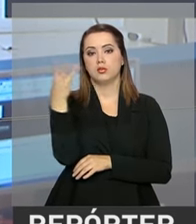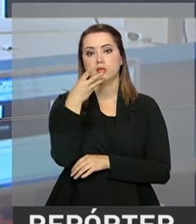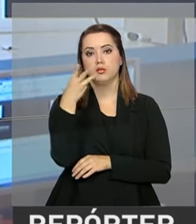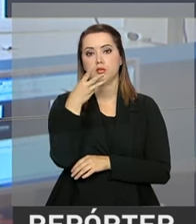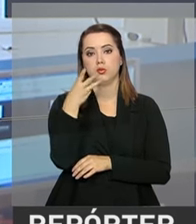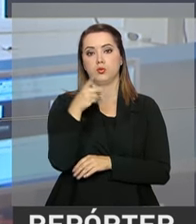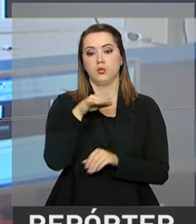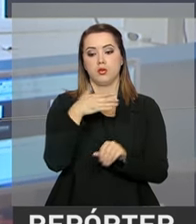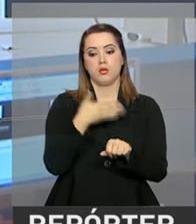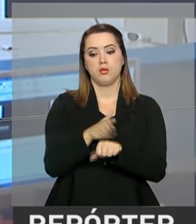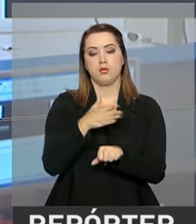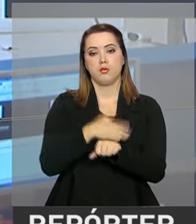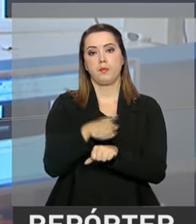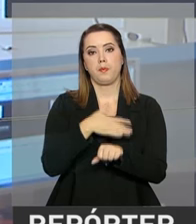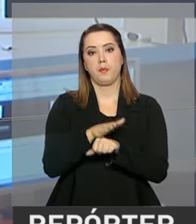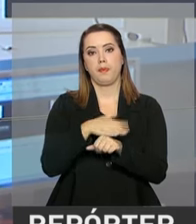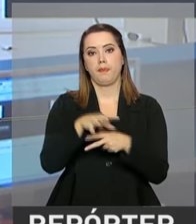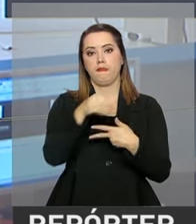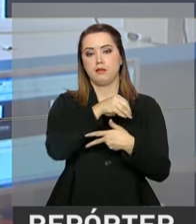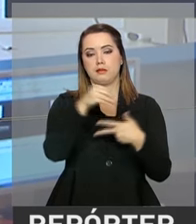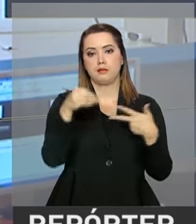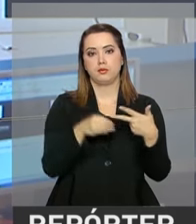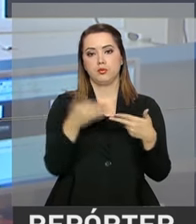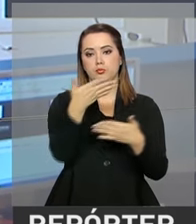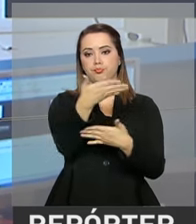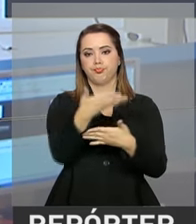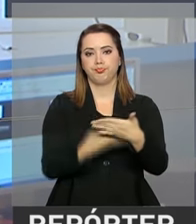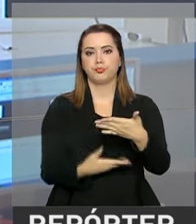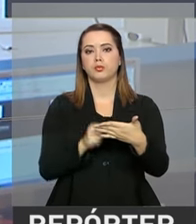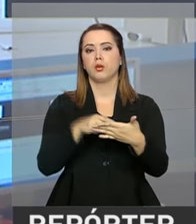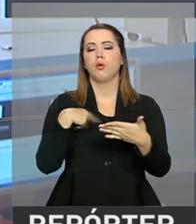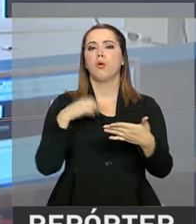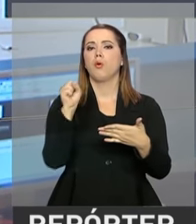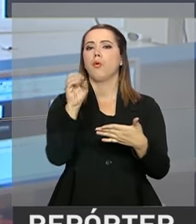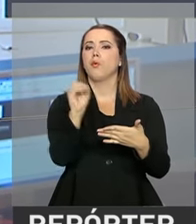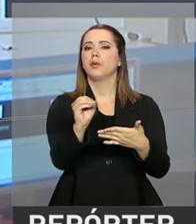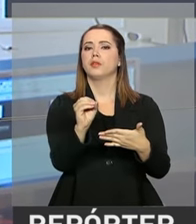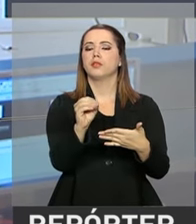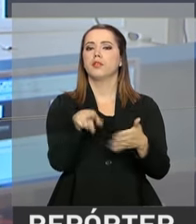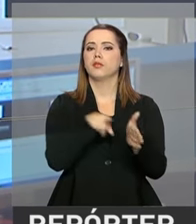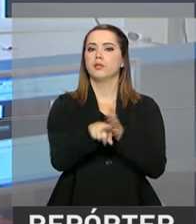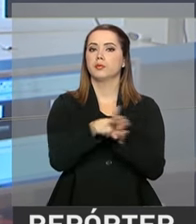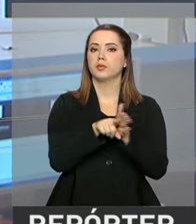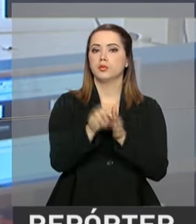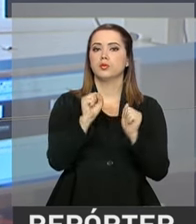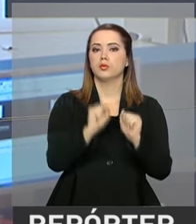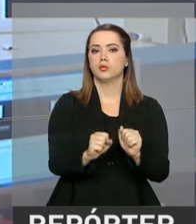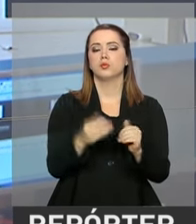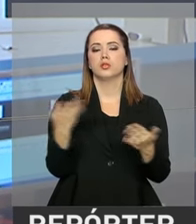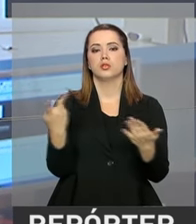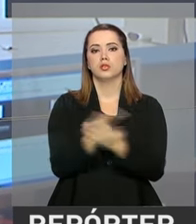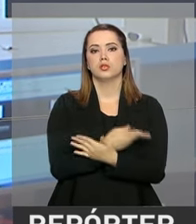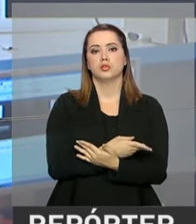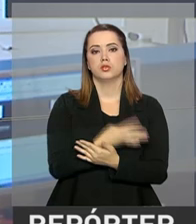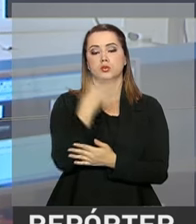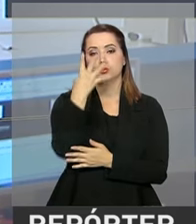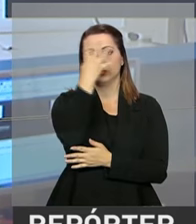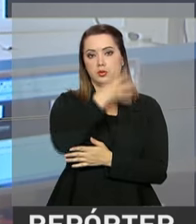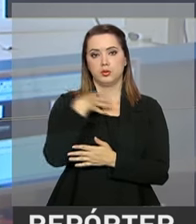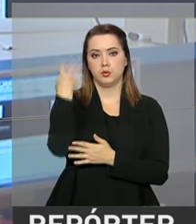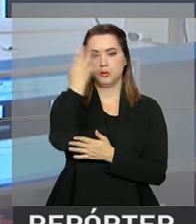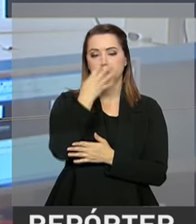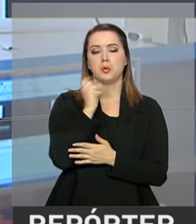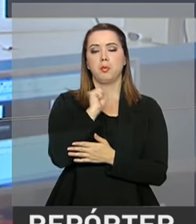Enem. A prova é de graça, tem 80 questões e poderá ser concluída em até 4 horas pro computador, smartphone ou